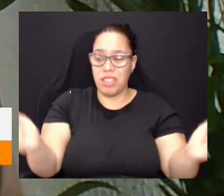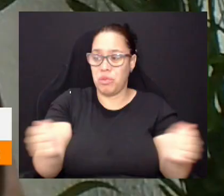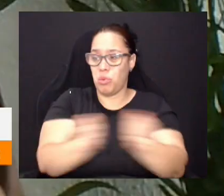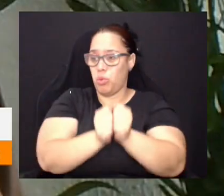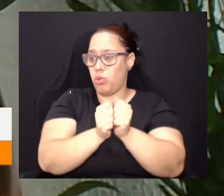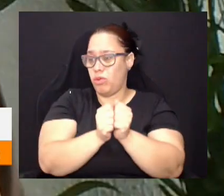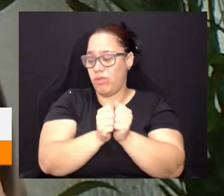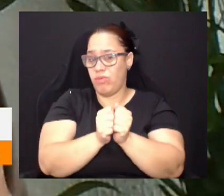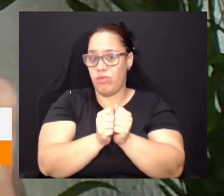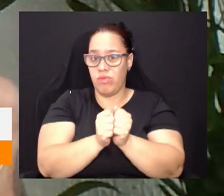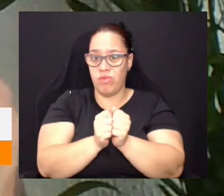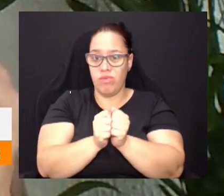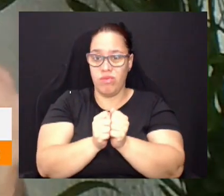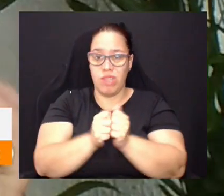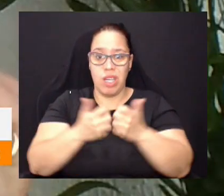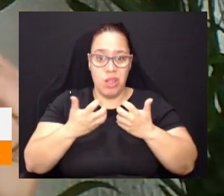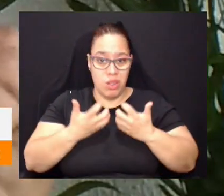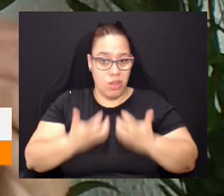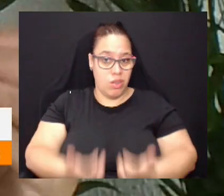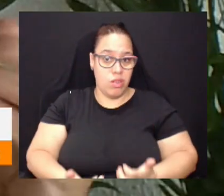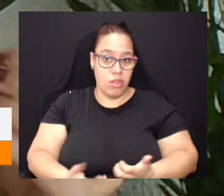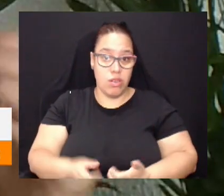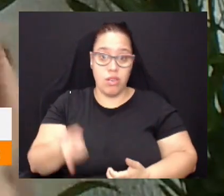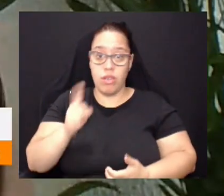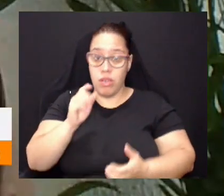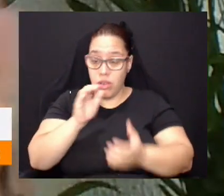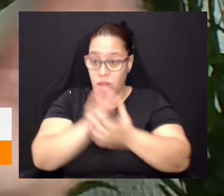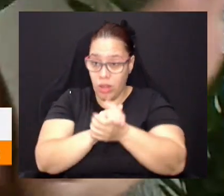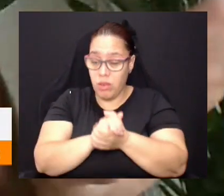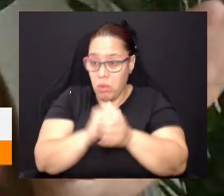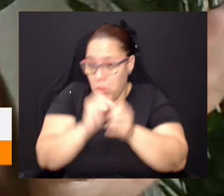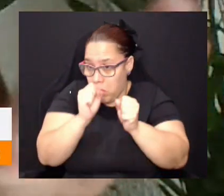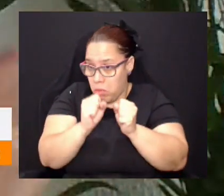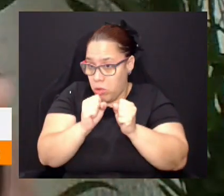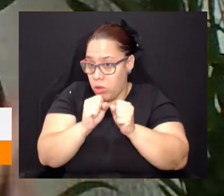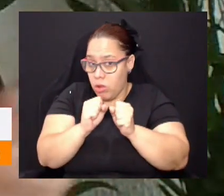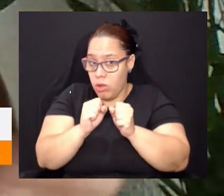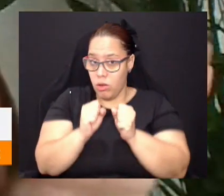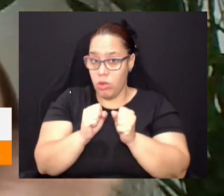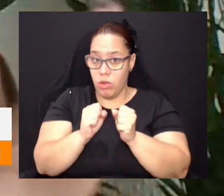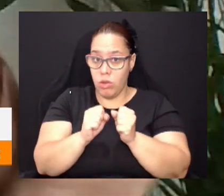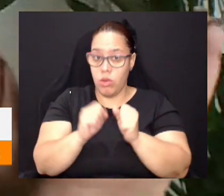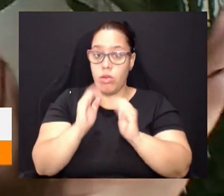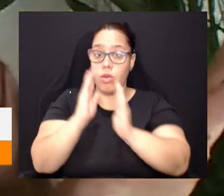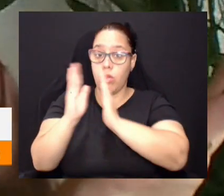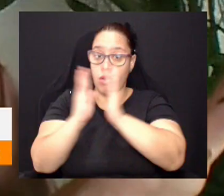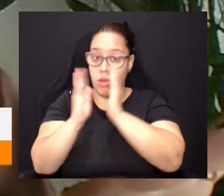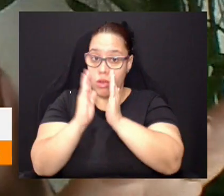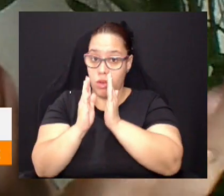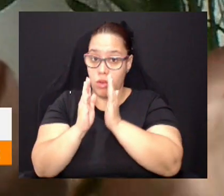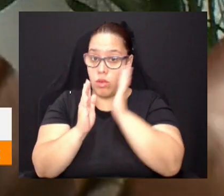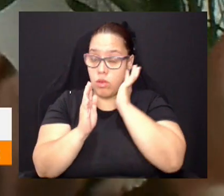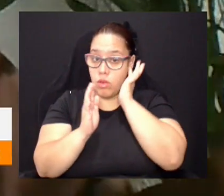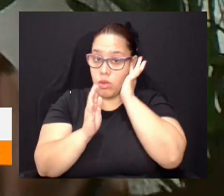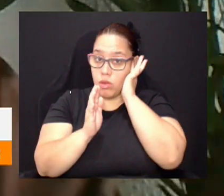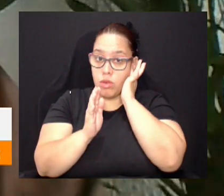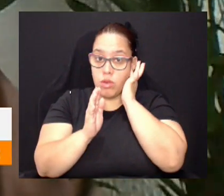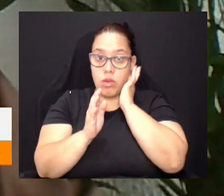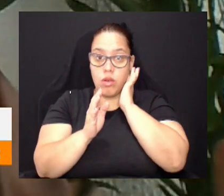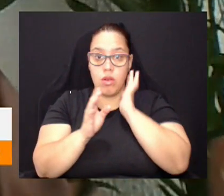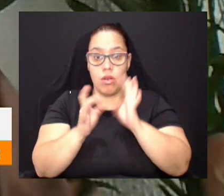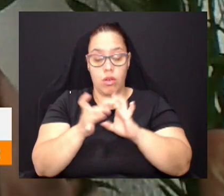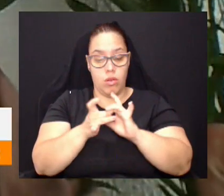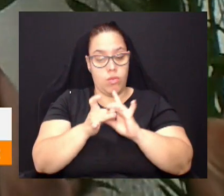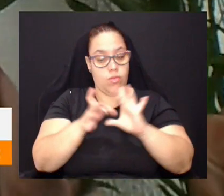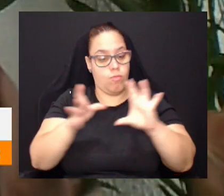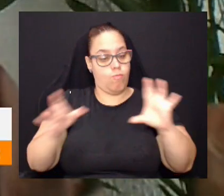fica pesado. Não, o casal pode e deve ter períodos de desconexão em que